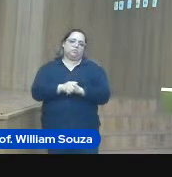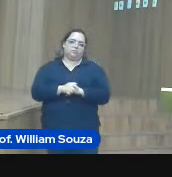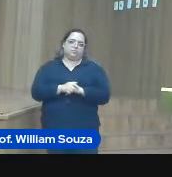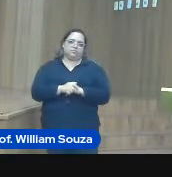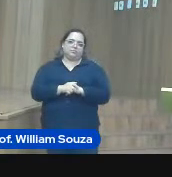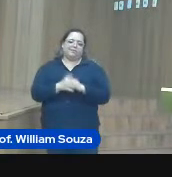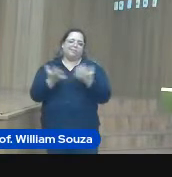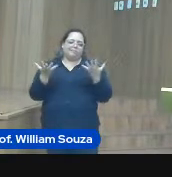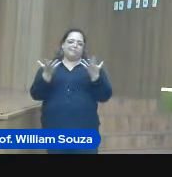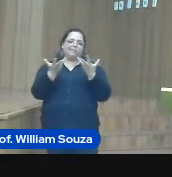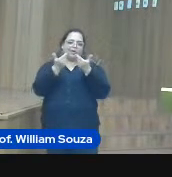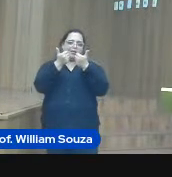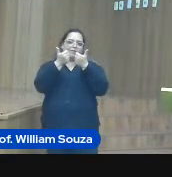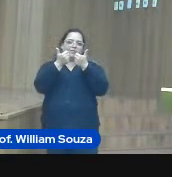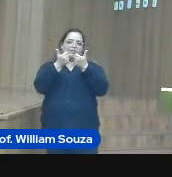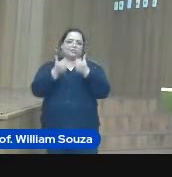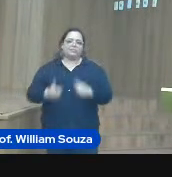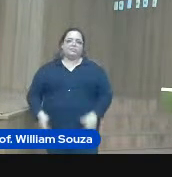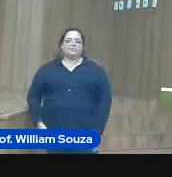Maravilha?